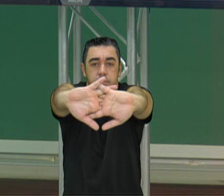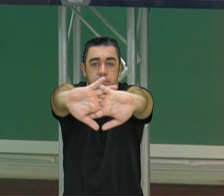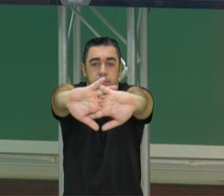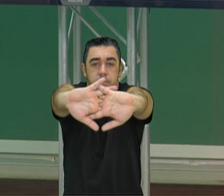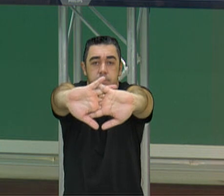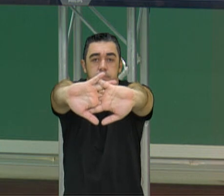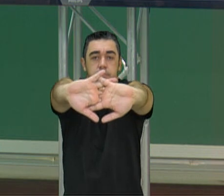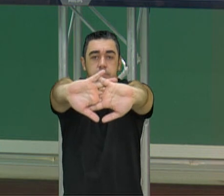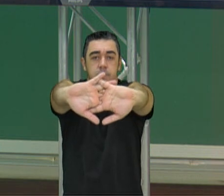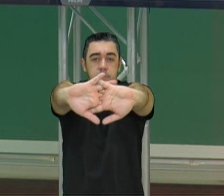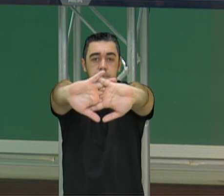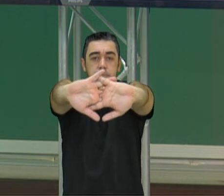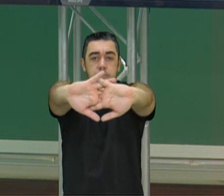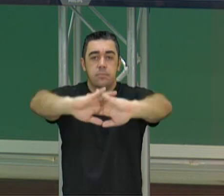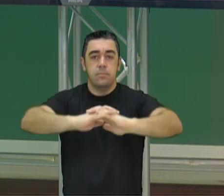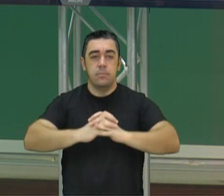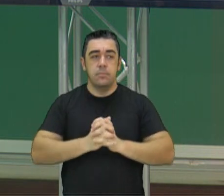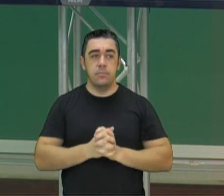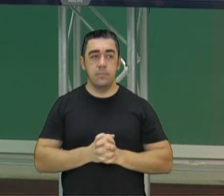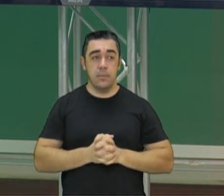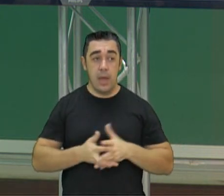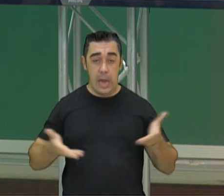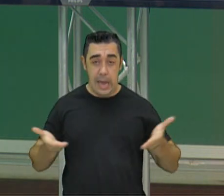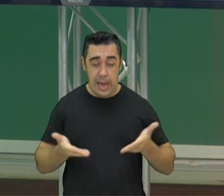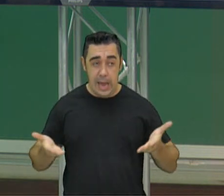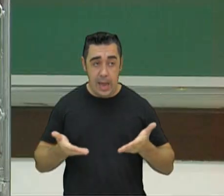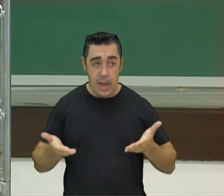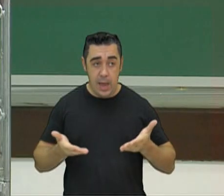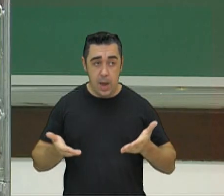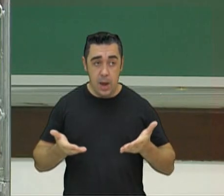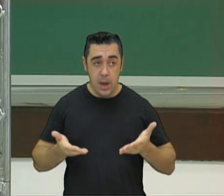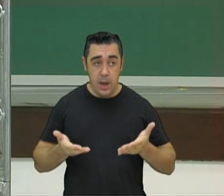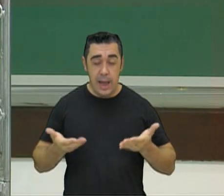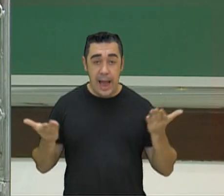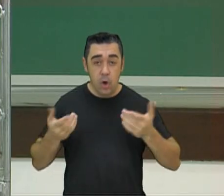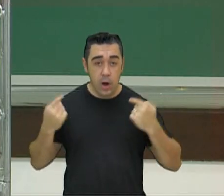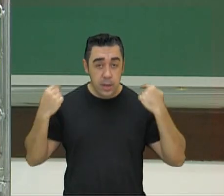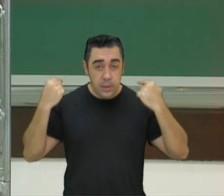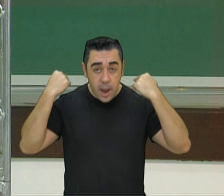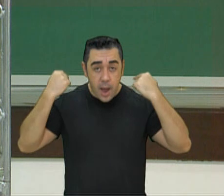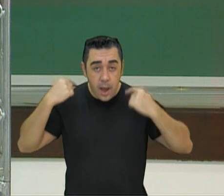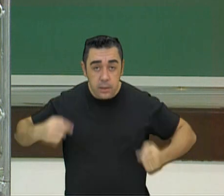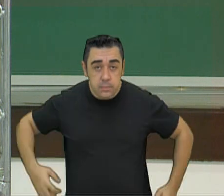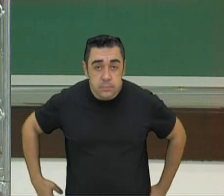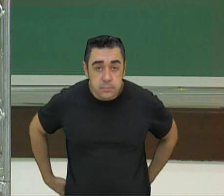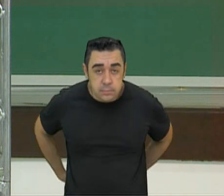Aí volta, faz a mesma coisa, dedos entrelaçados, só que lá atrás agora.